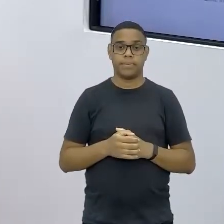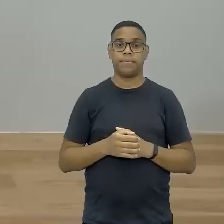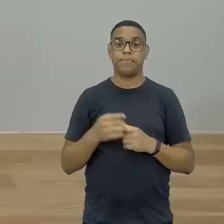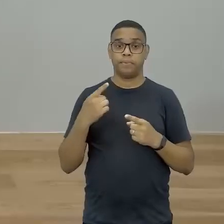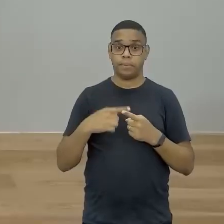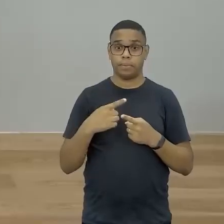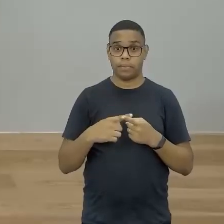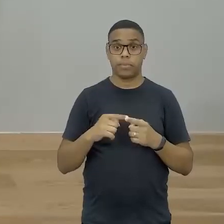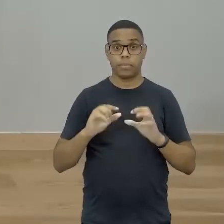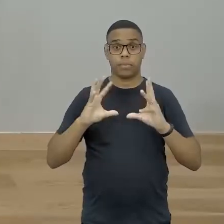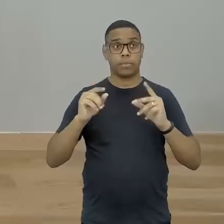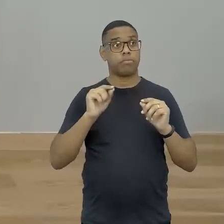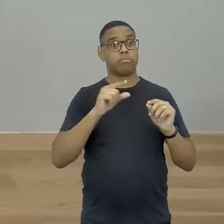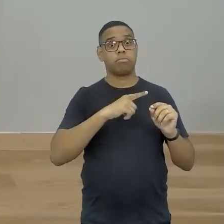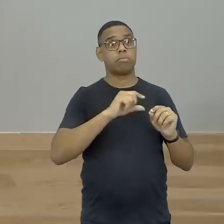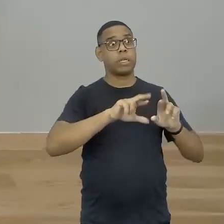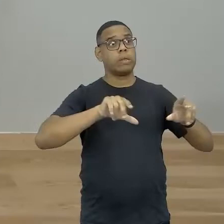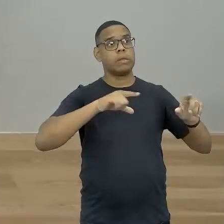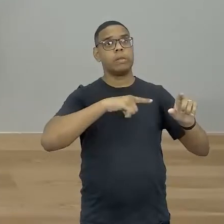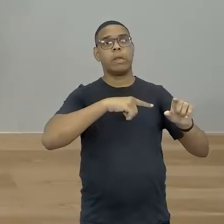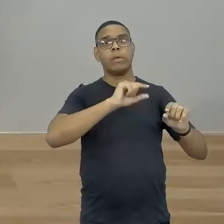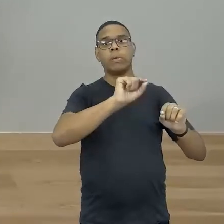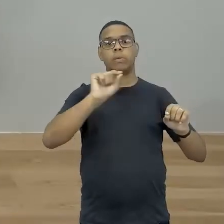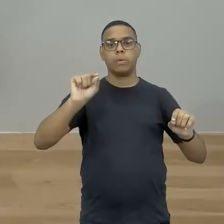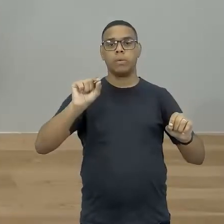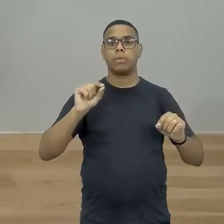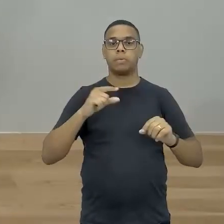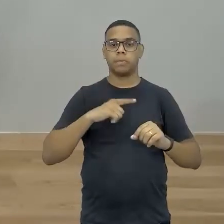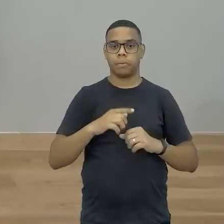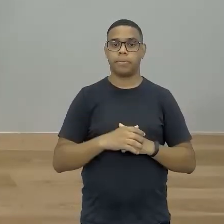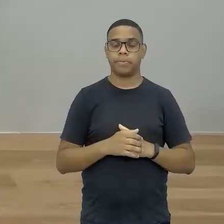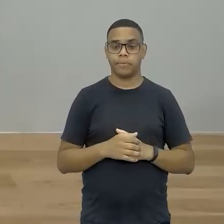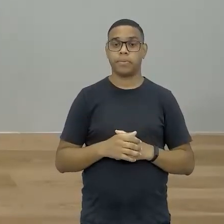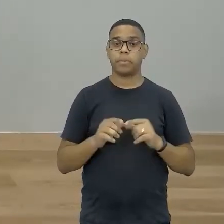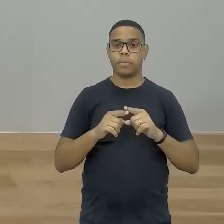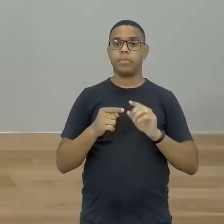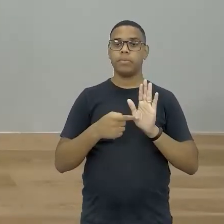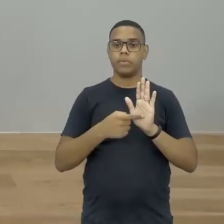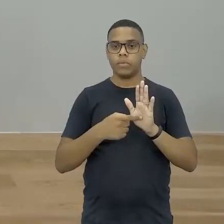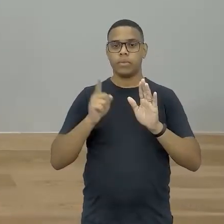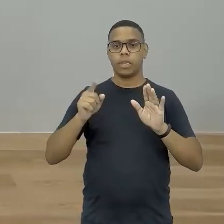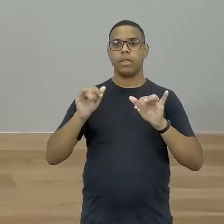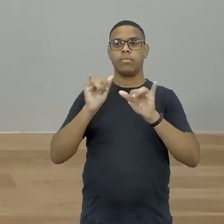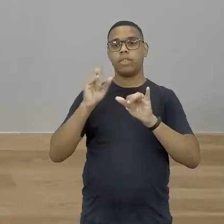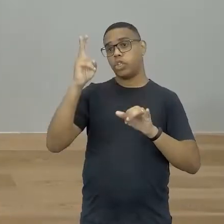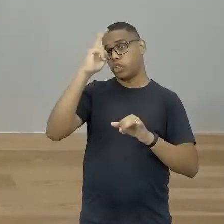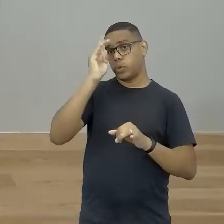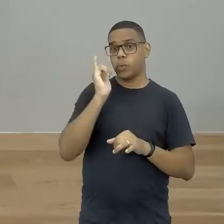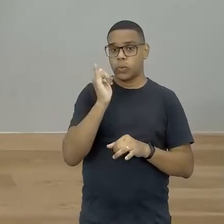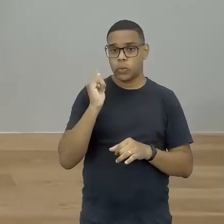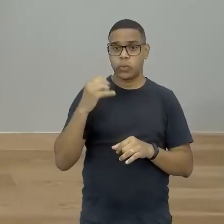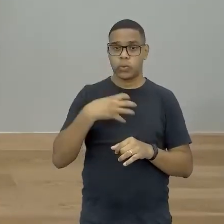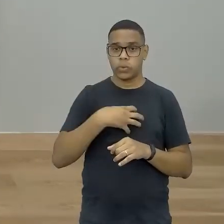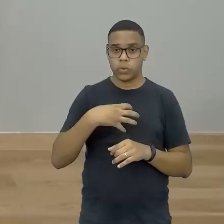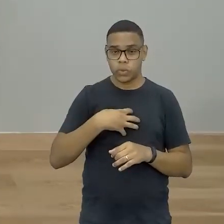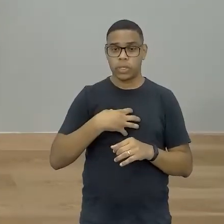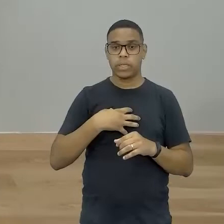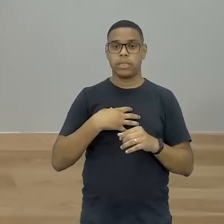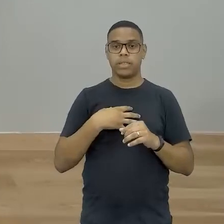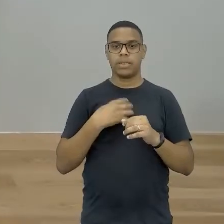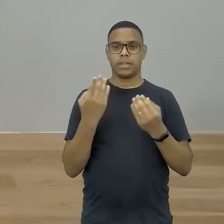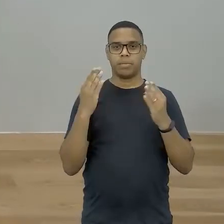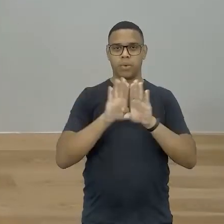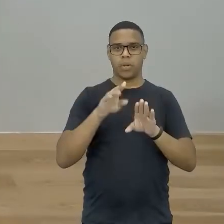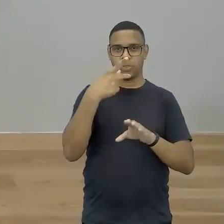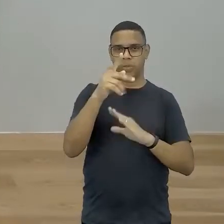tudo que existe, de alguma forma, transparece um discurso. Muitas vezes até o formato das portas que você tem na